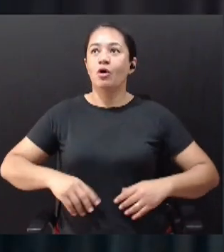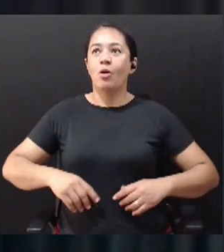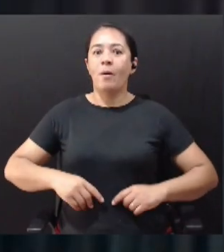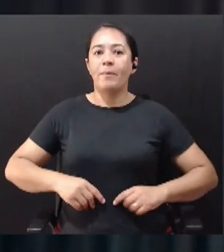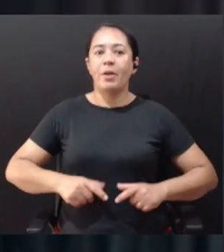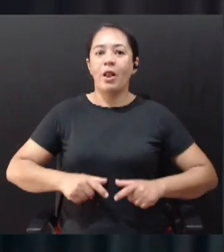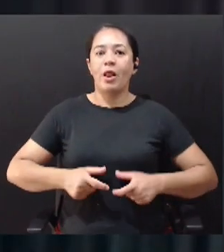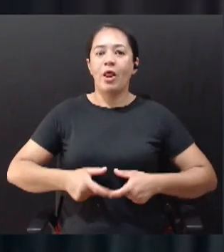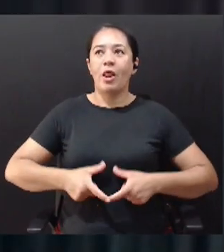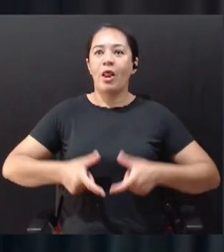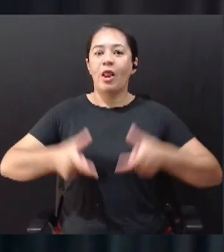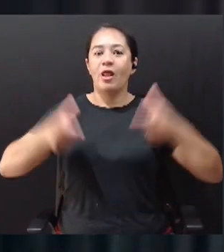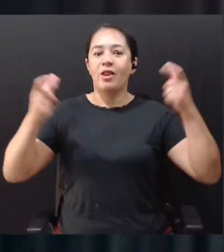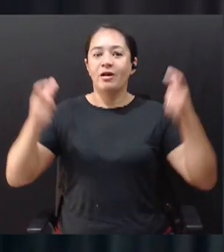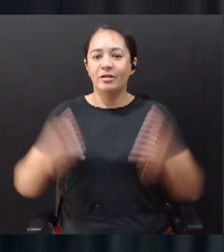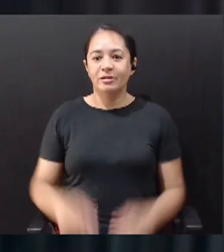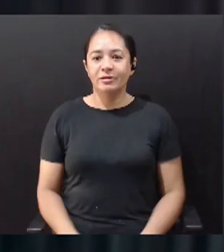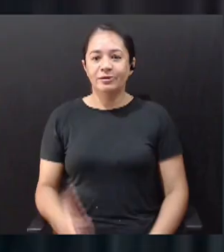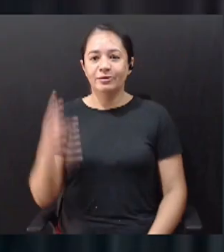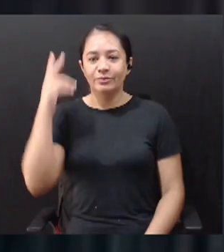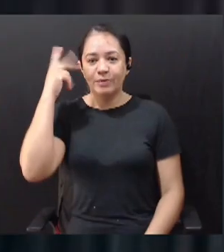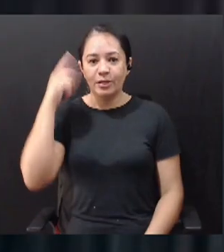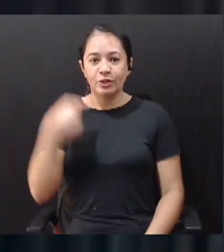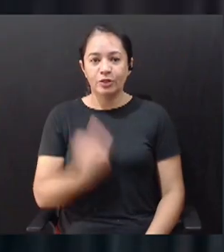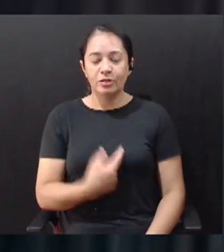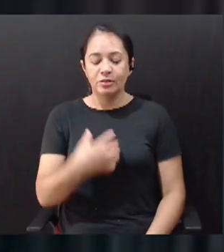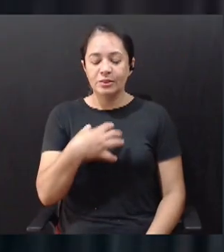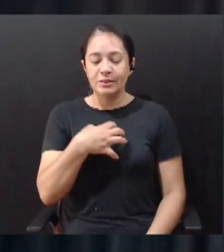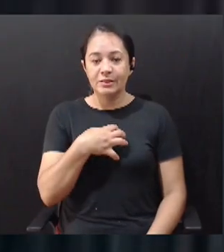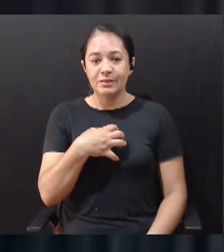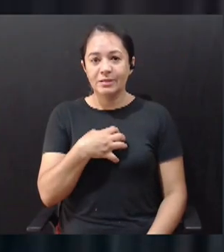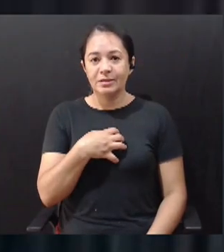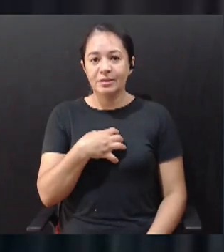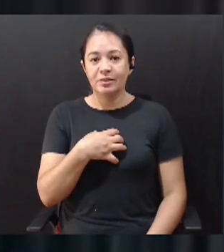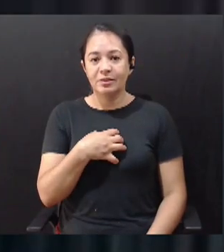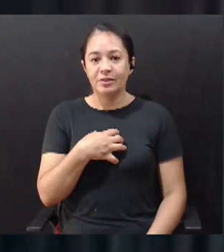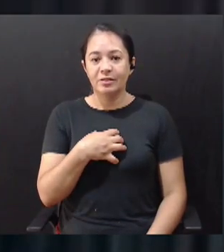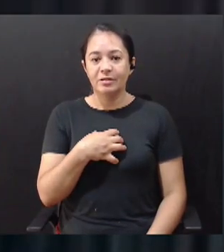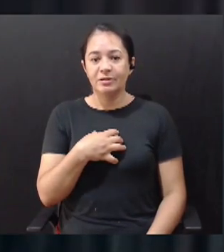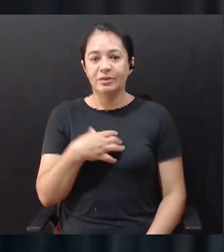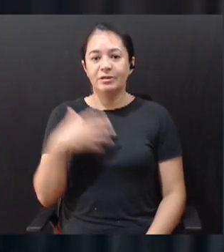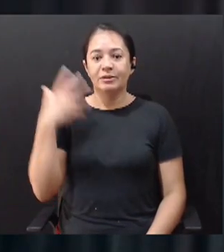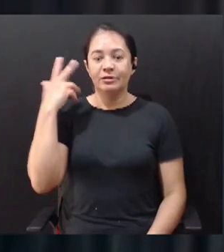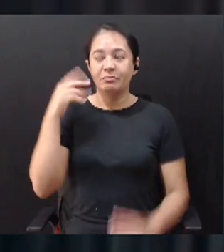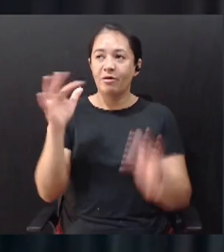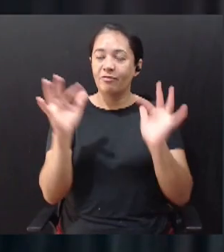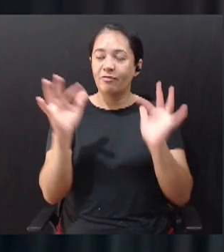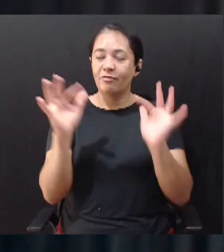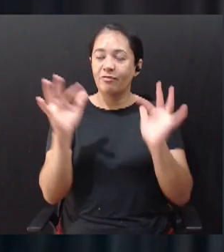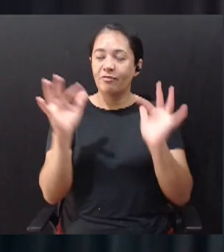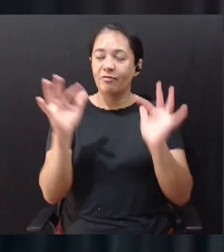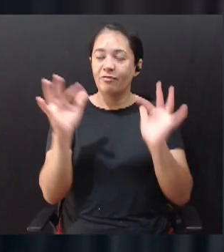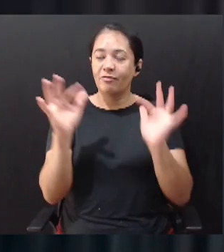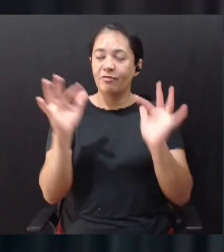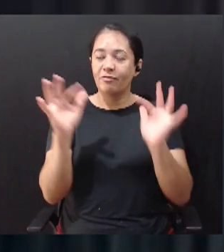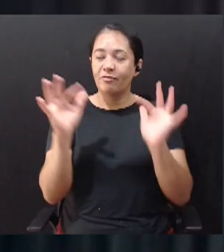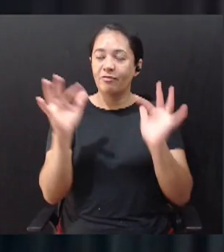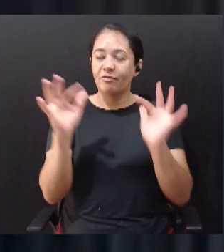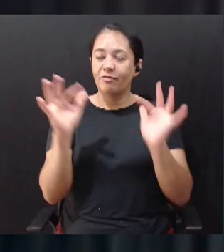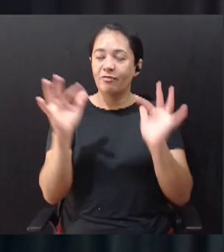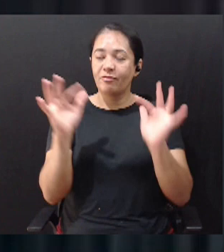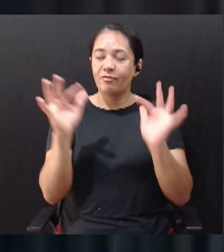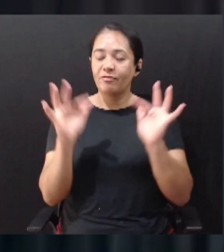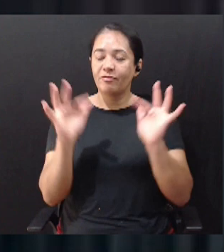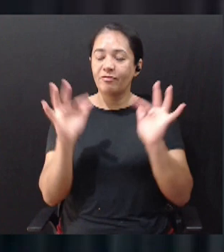e aí é natural que a gente se sinta, eufórico, feliz, que está chegando ali o período de descanso, de